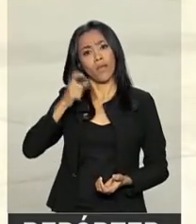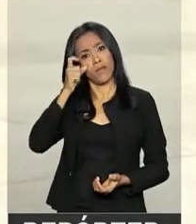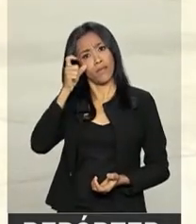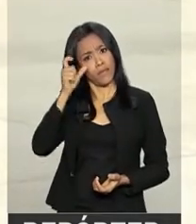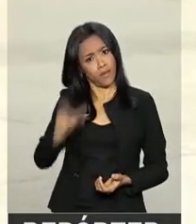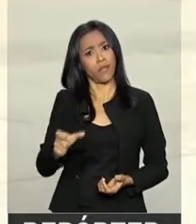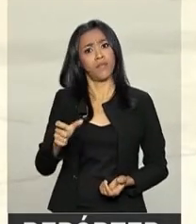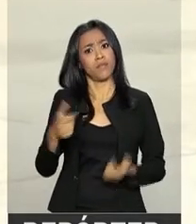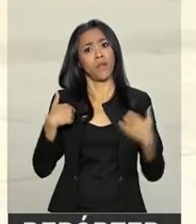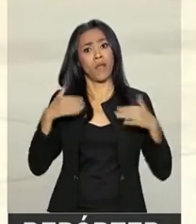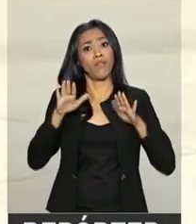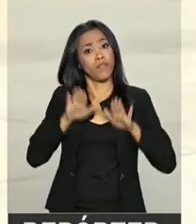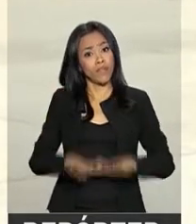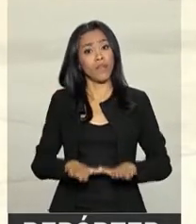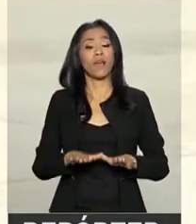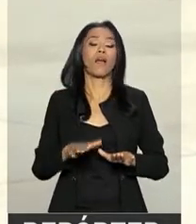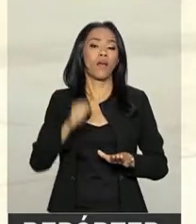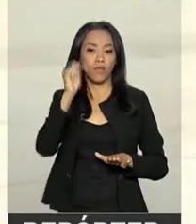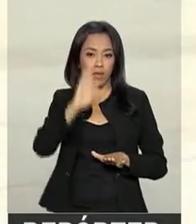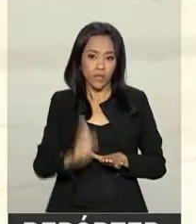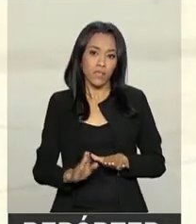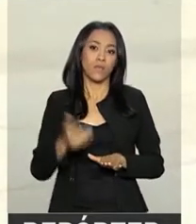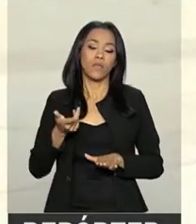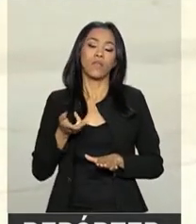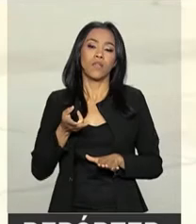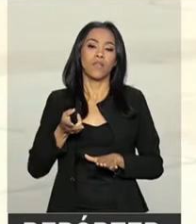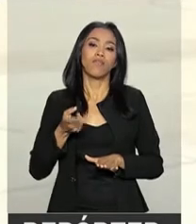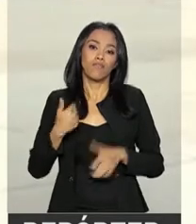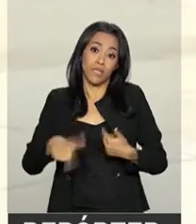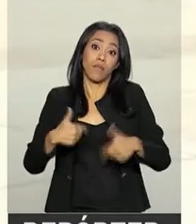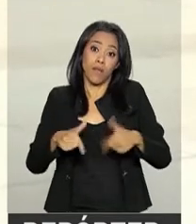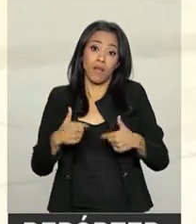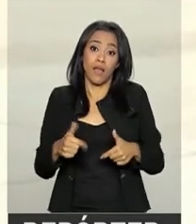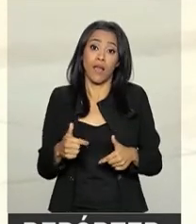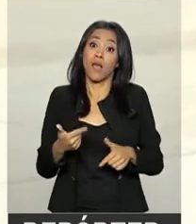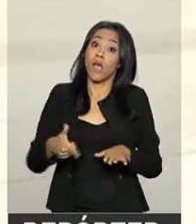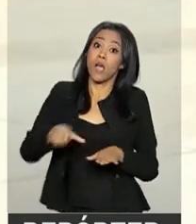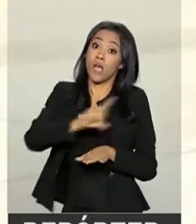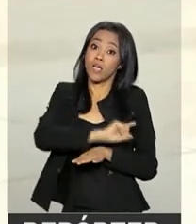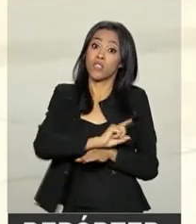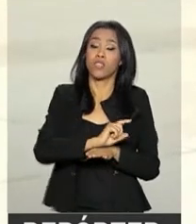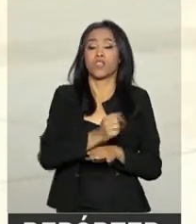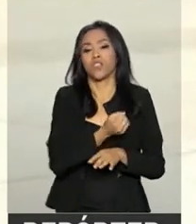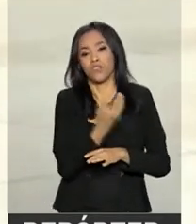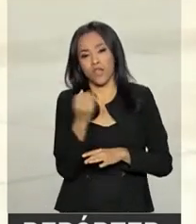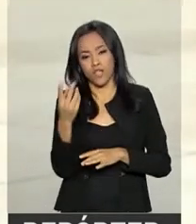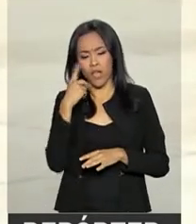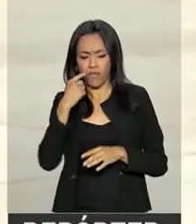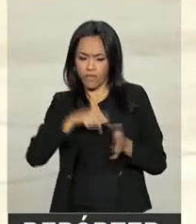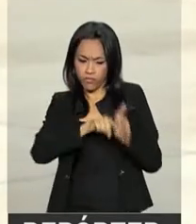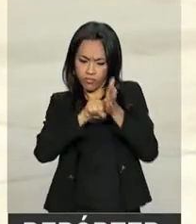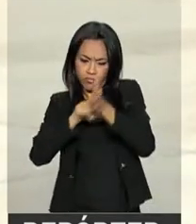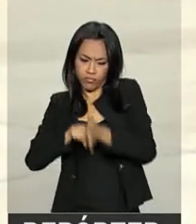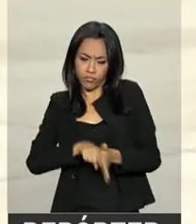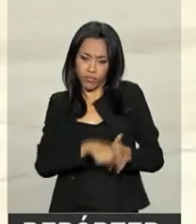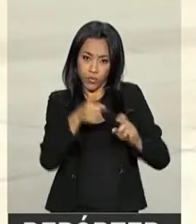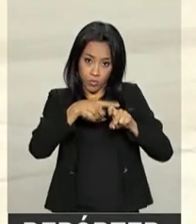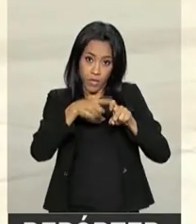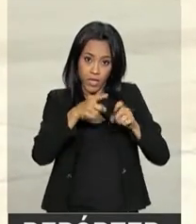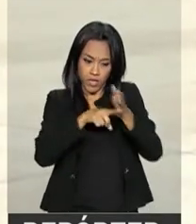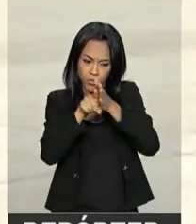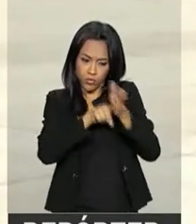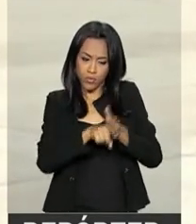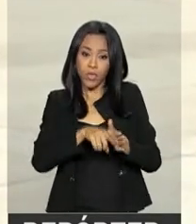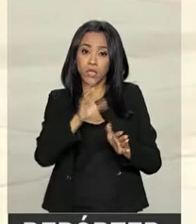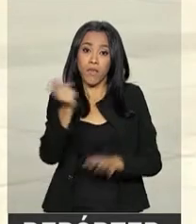na cidade e entrar no mercado de trabalho. Antes de viajar, eles passaram por uma triagem, fizeram exames médicos, foram